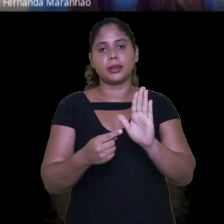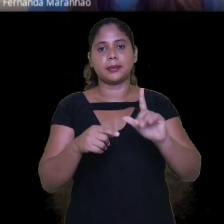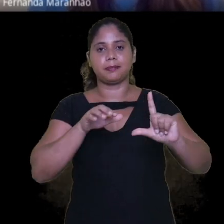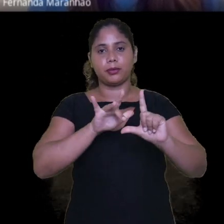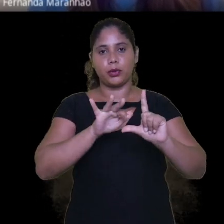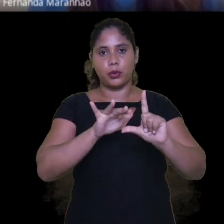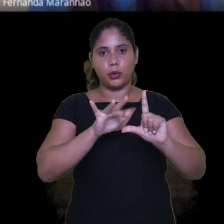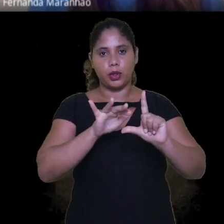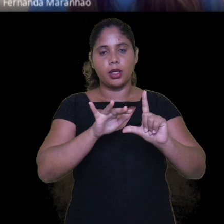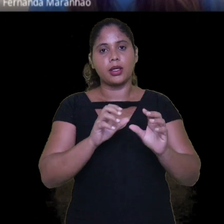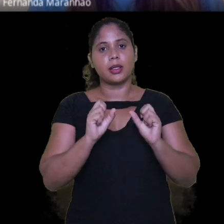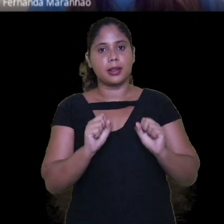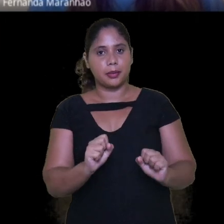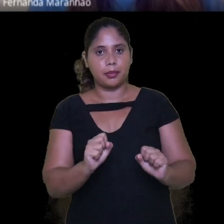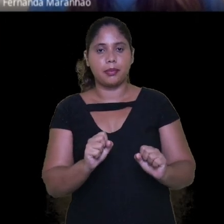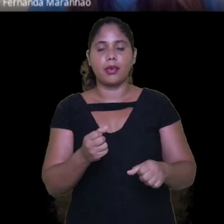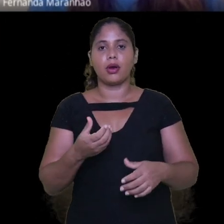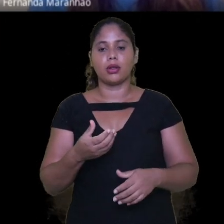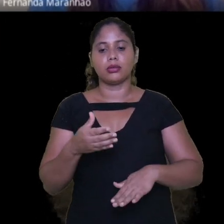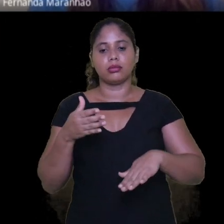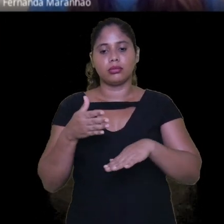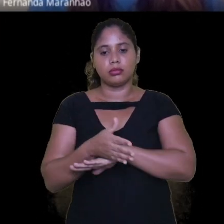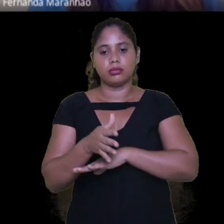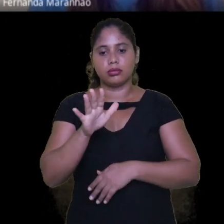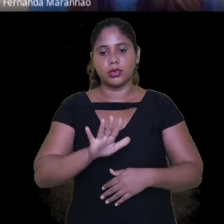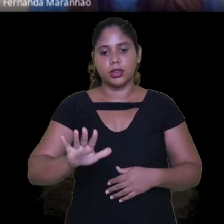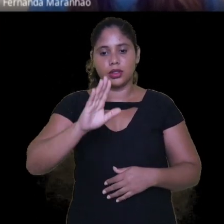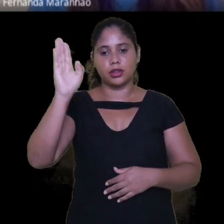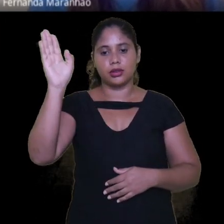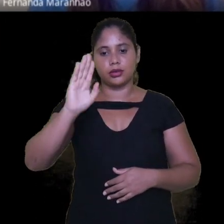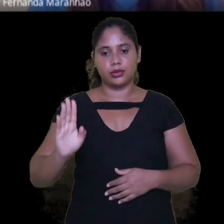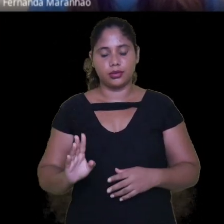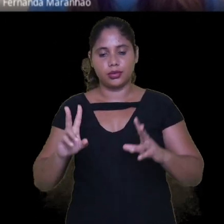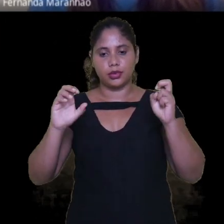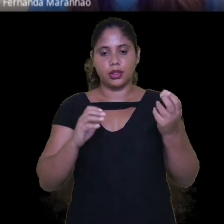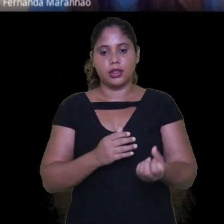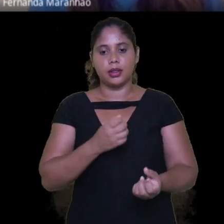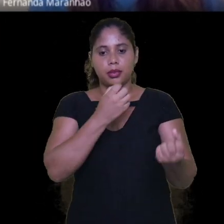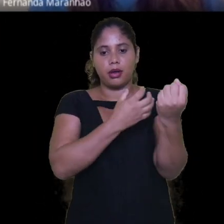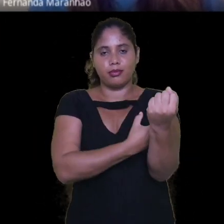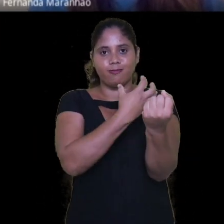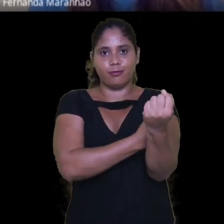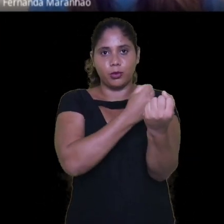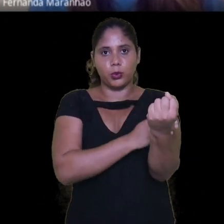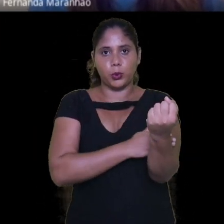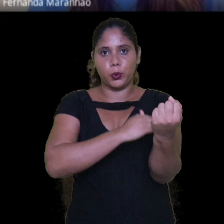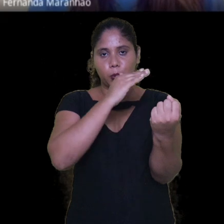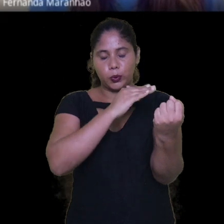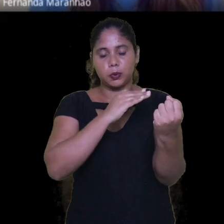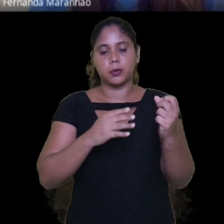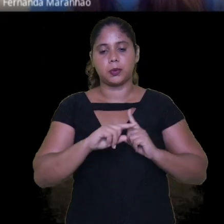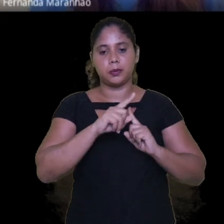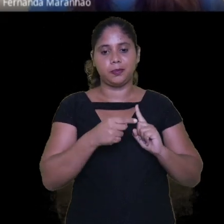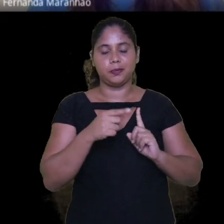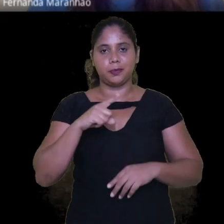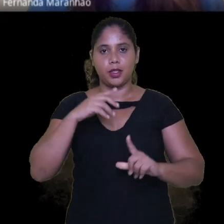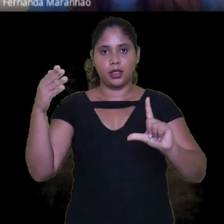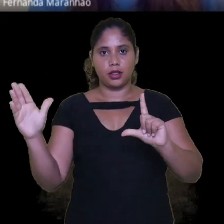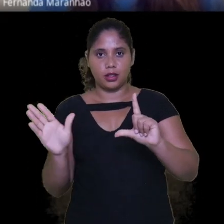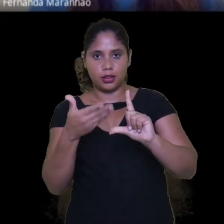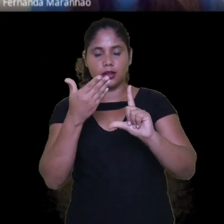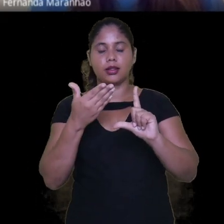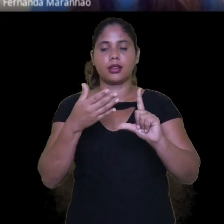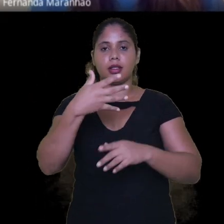sugestão é de 100 mg de AS tomados à noite. É importante enfatizar, e eu trago à direita do